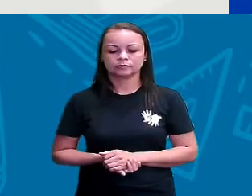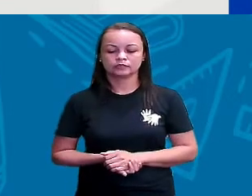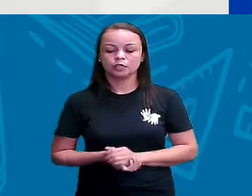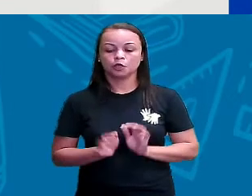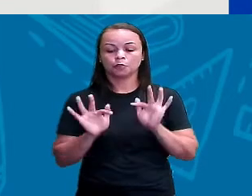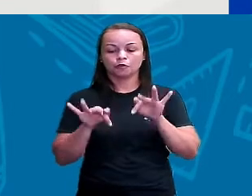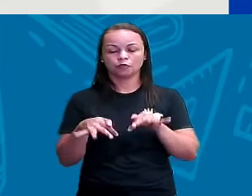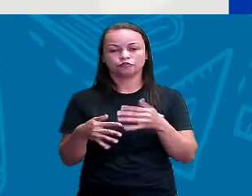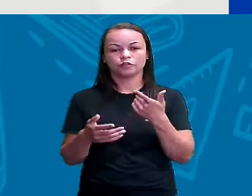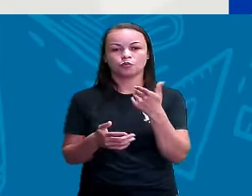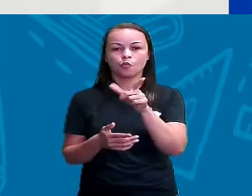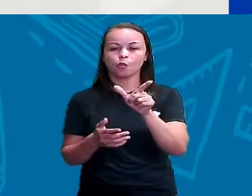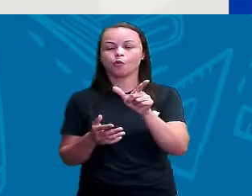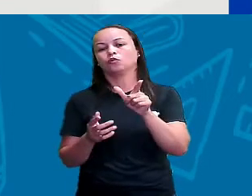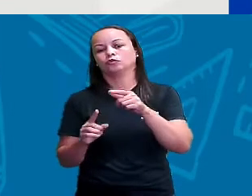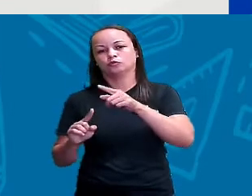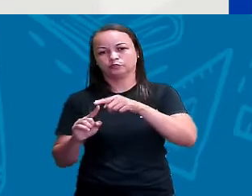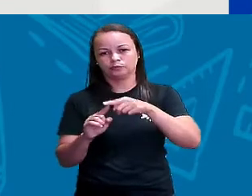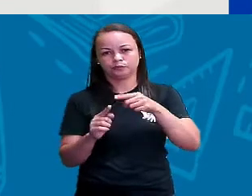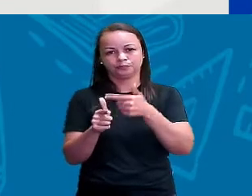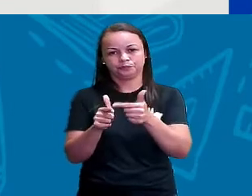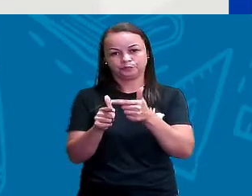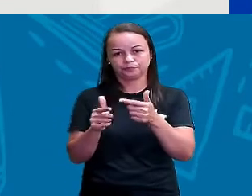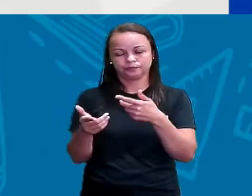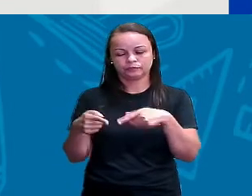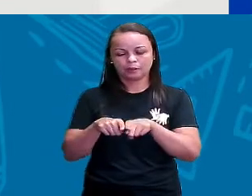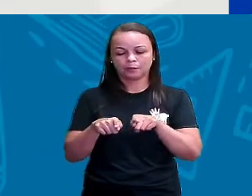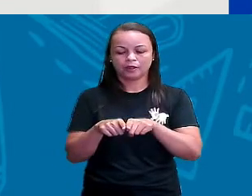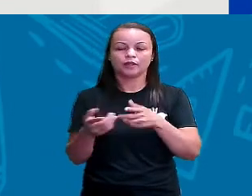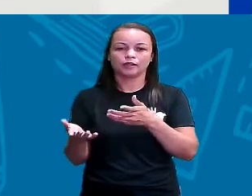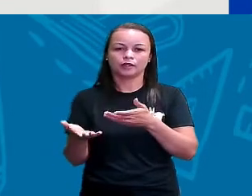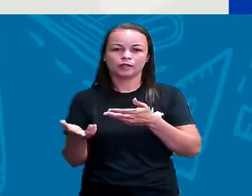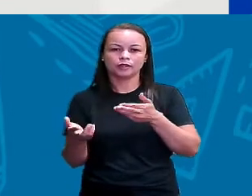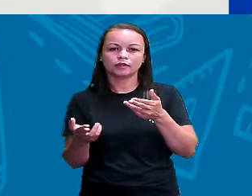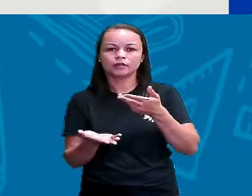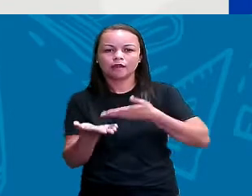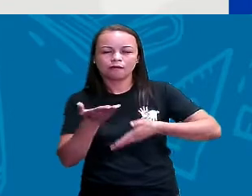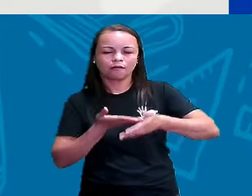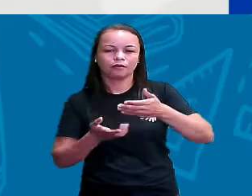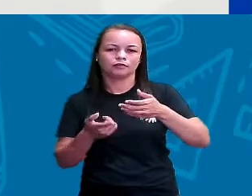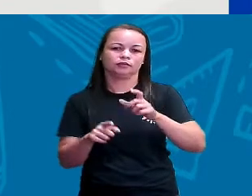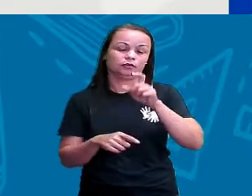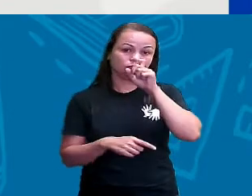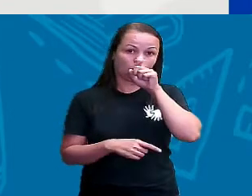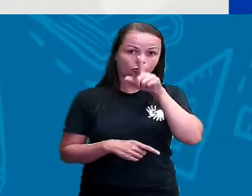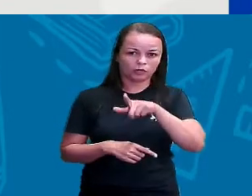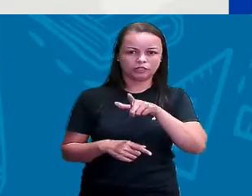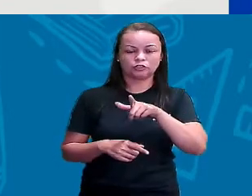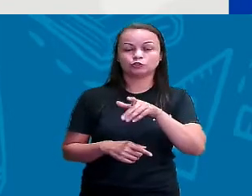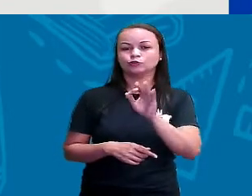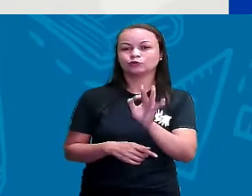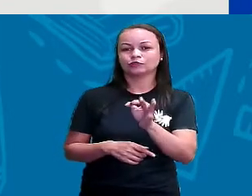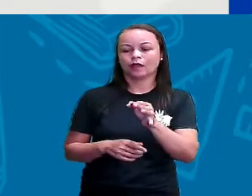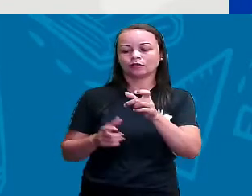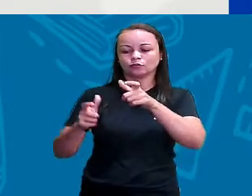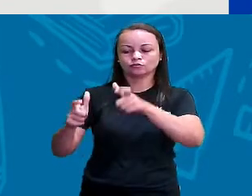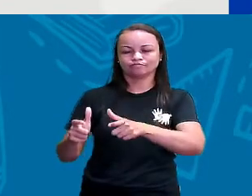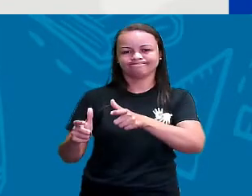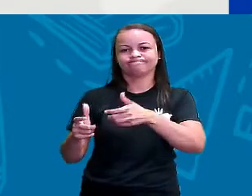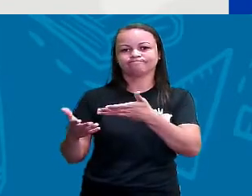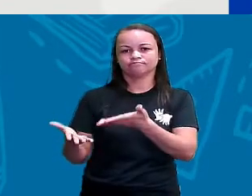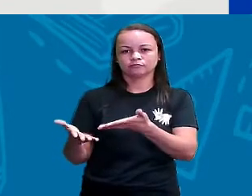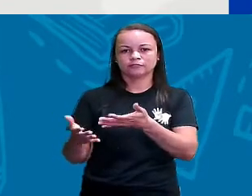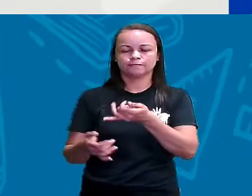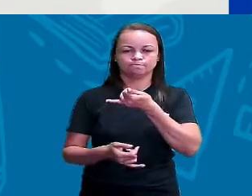também causado por nós seres humanos é em relação ao descarte inadequado do lixo, tá certo? Infelizmente,